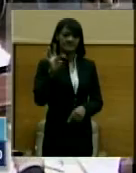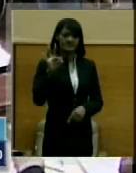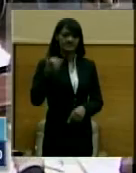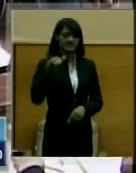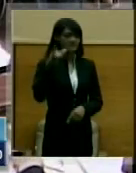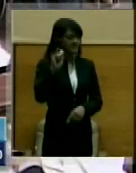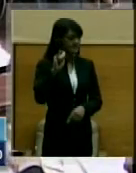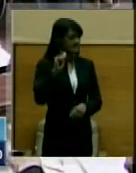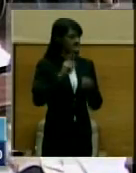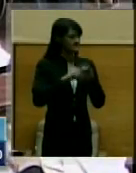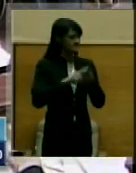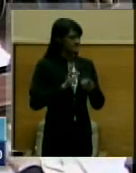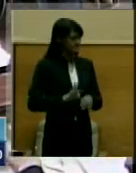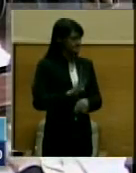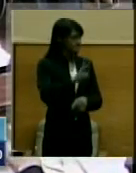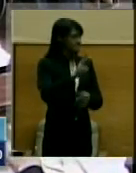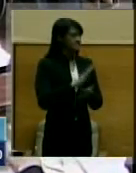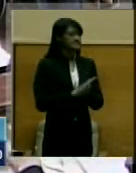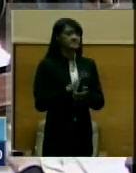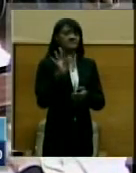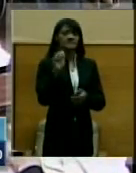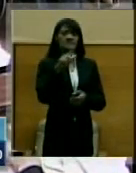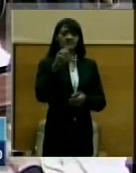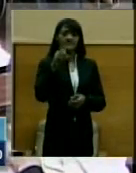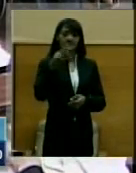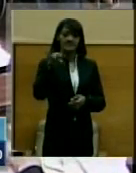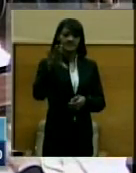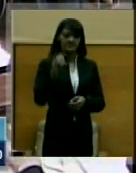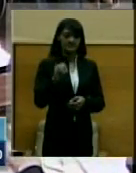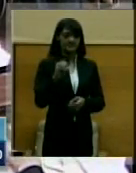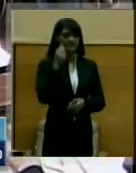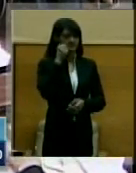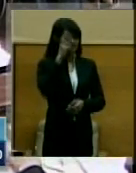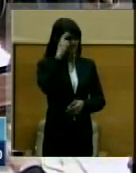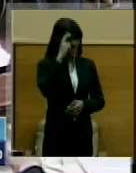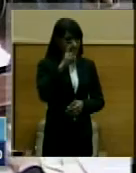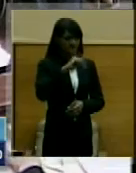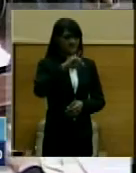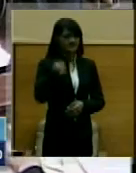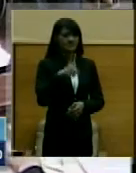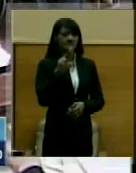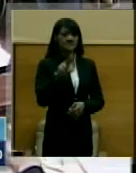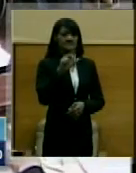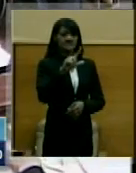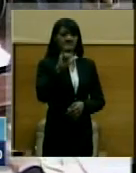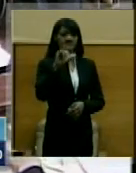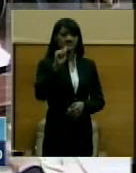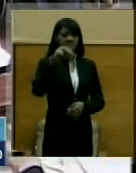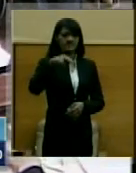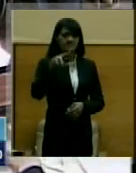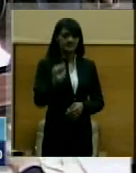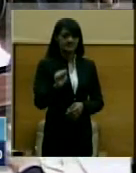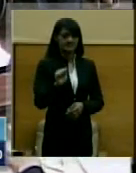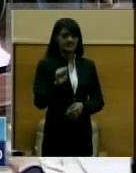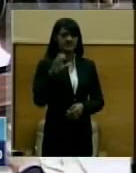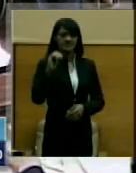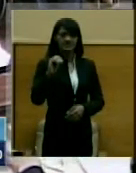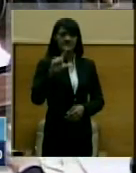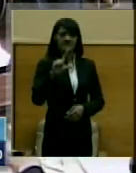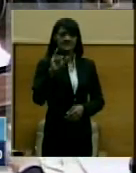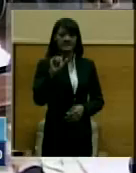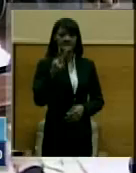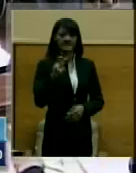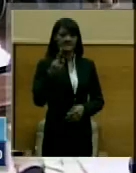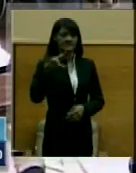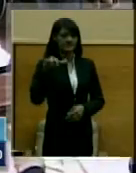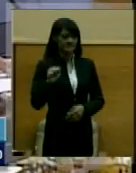Concessão da Medalha de Mérito de Superação Flávio Primo à senhora Juliana Oliveira Vieira, nos termos do dispositivo da